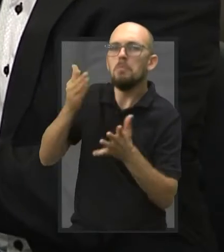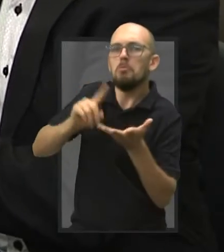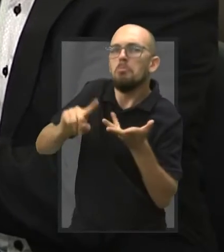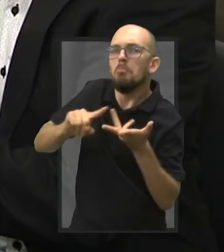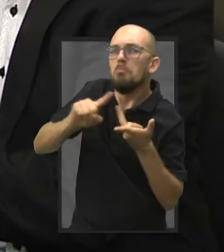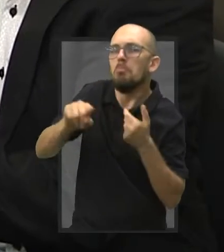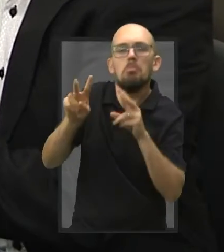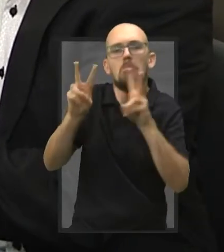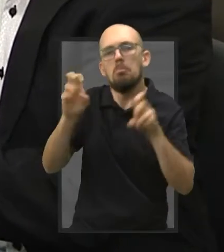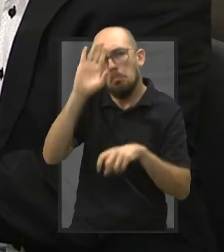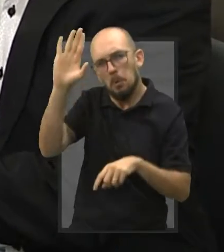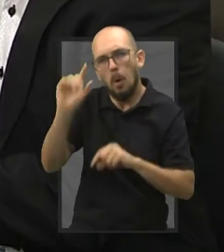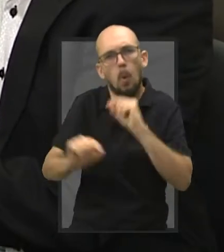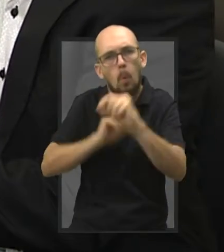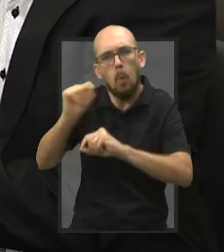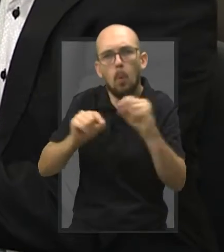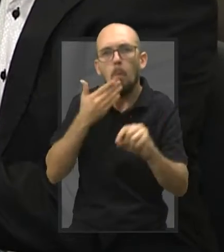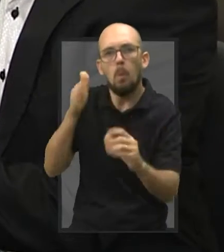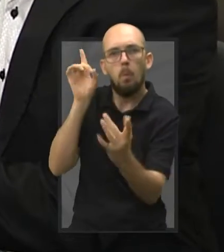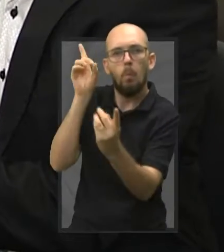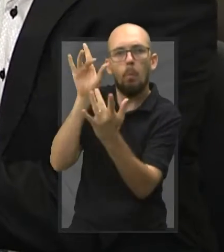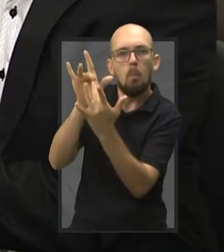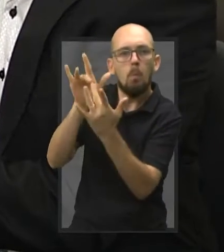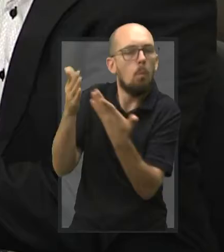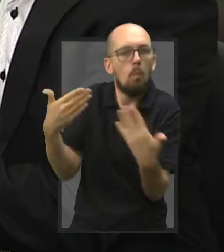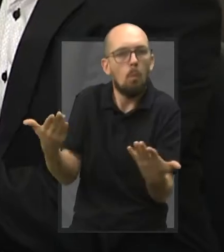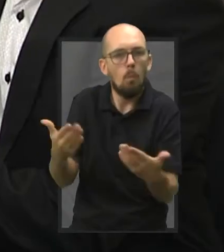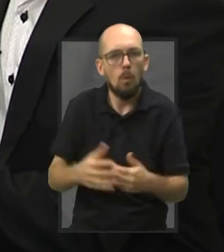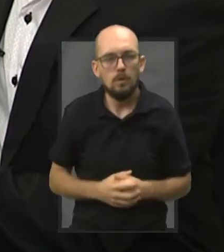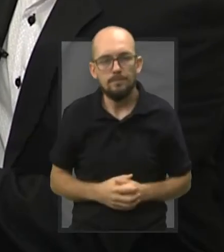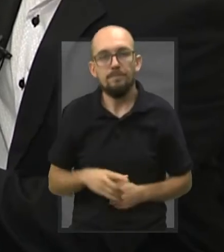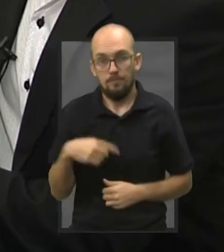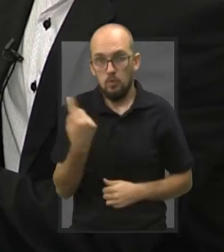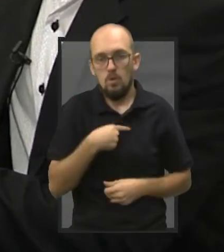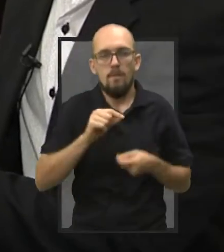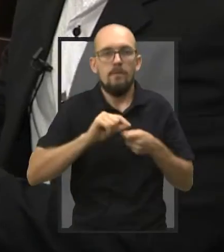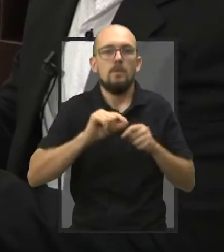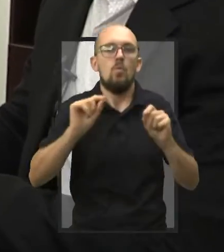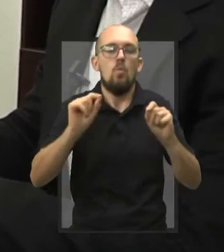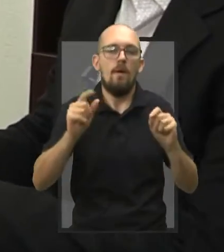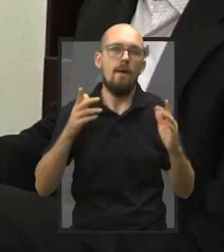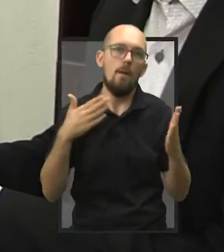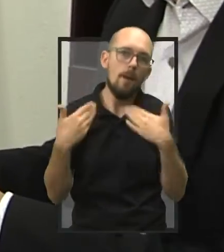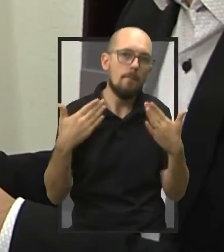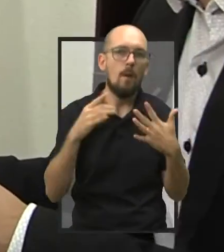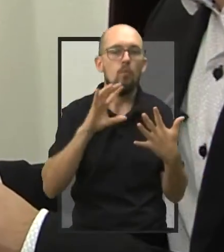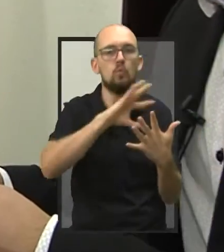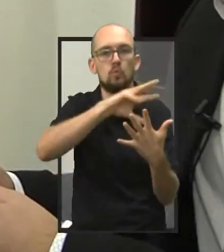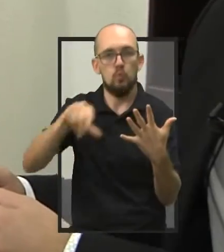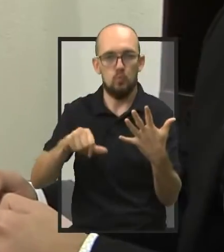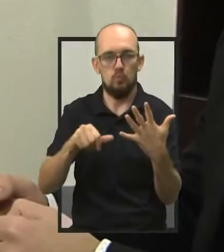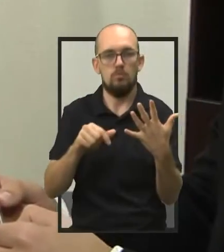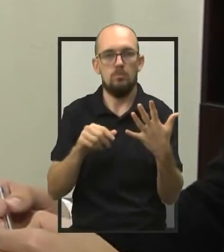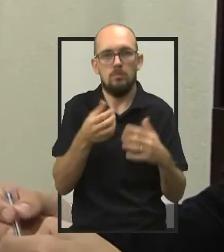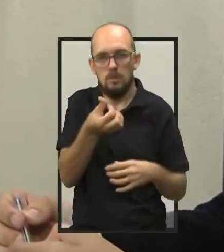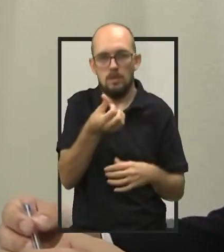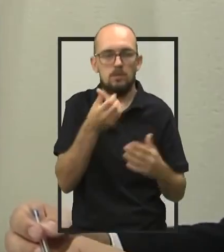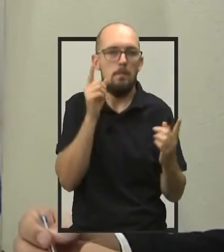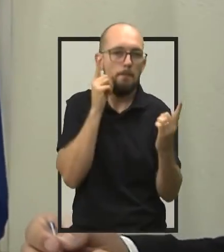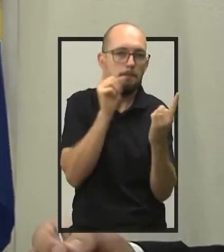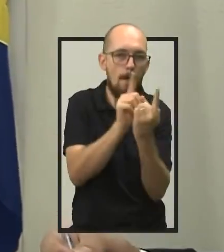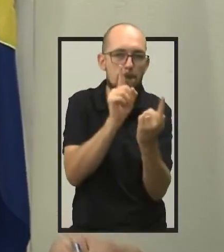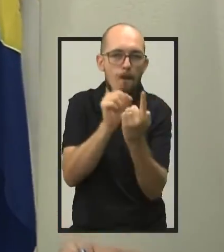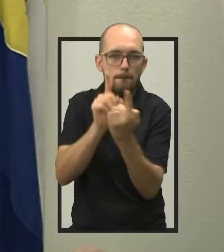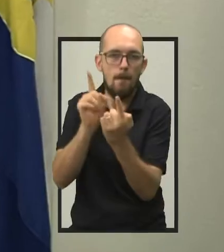os assuntos principais com esses parlamentares? Olha, nós fizemos assim, vamos dizer, um bate-papo com todos eles, que a gente